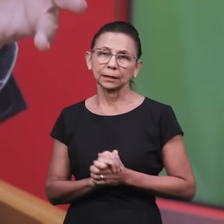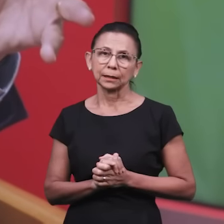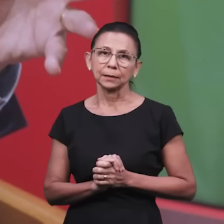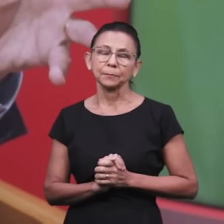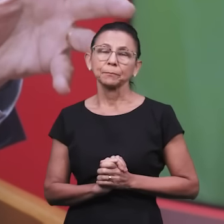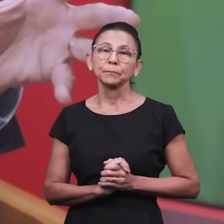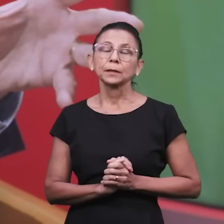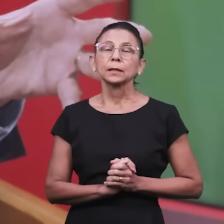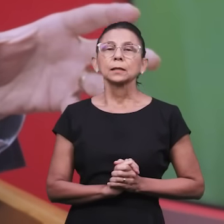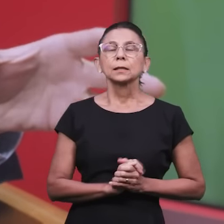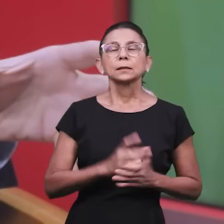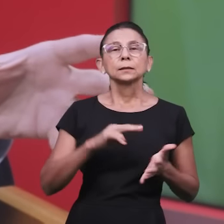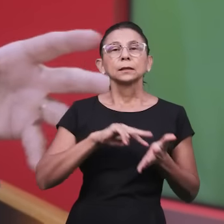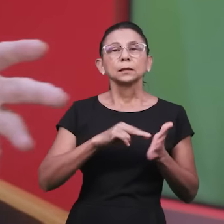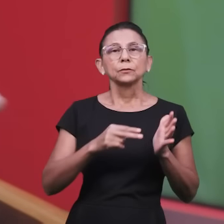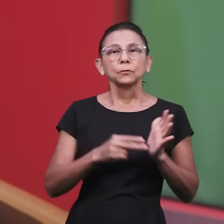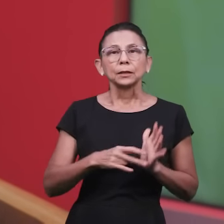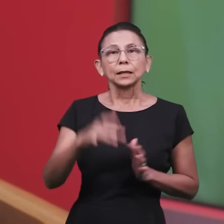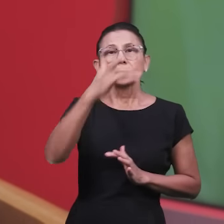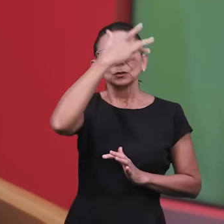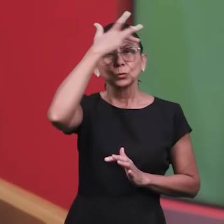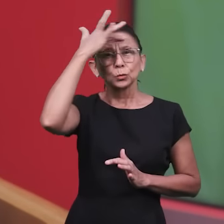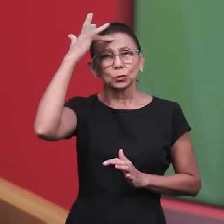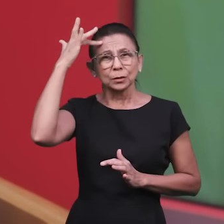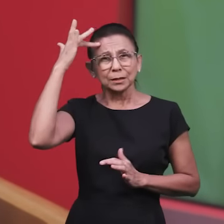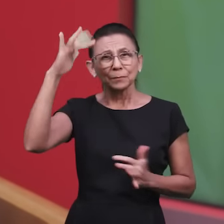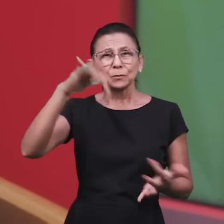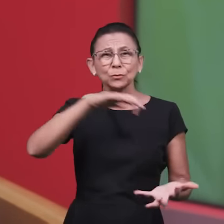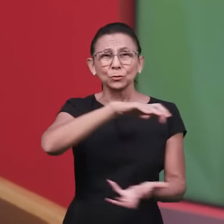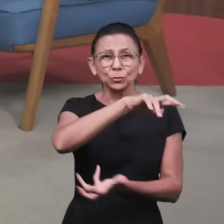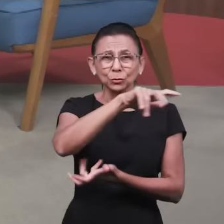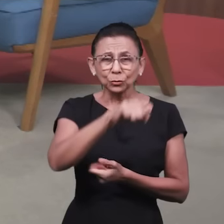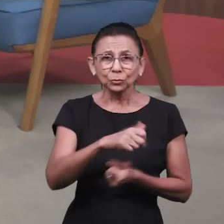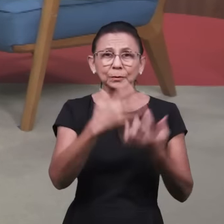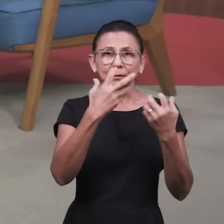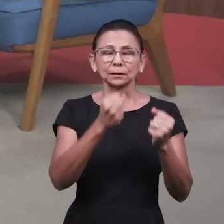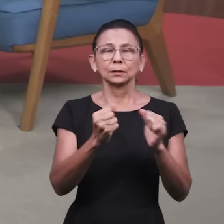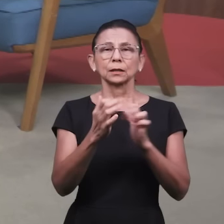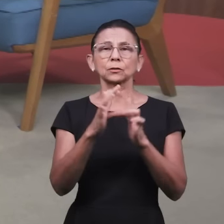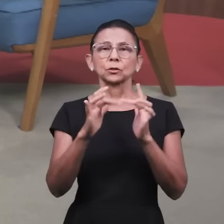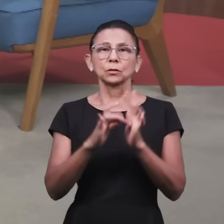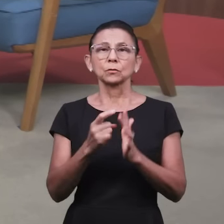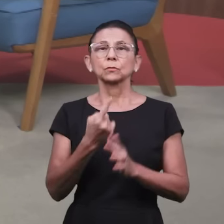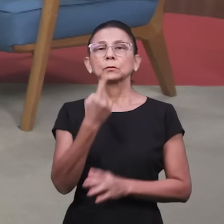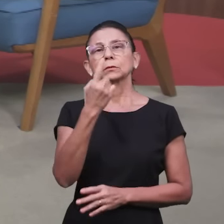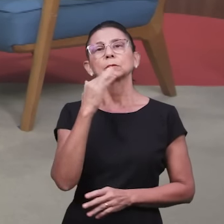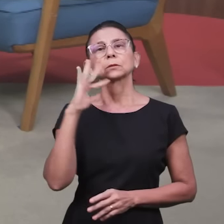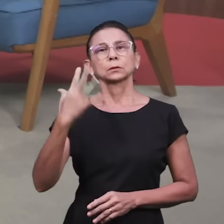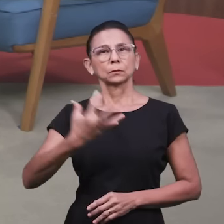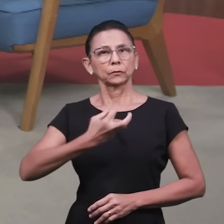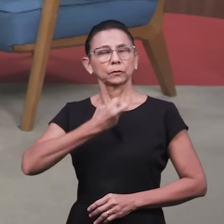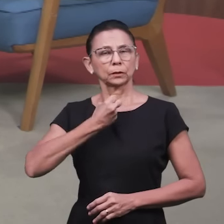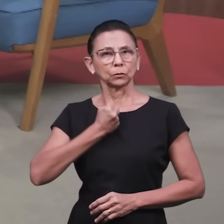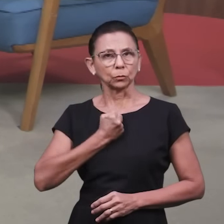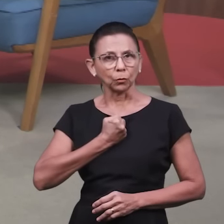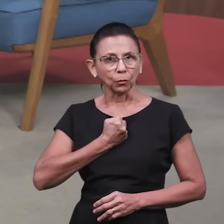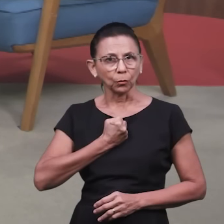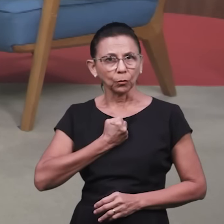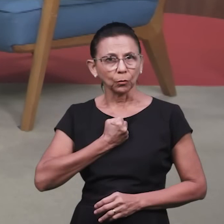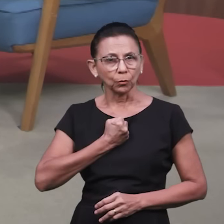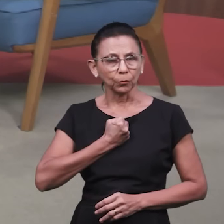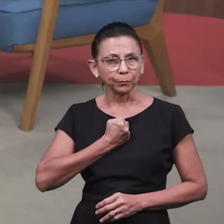aceitaram Jesus como seu Salvador e estão caminhando de fato na presença de